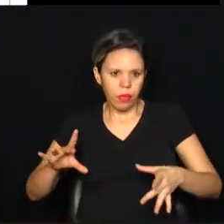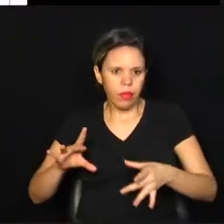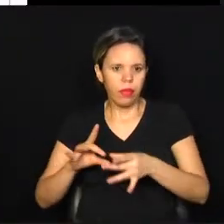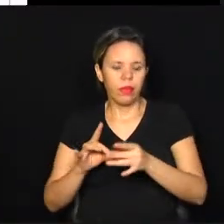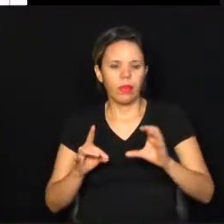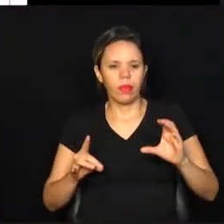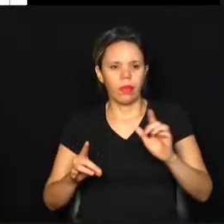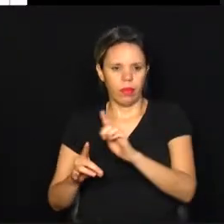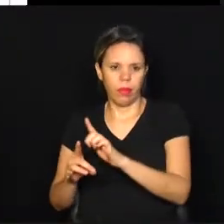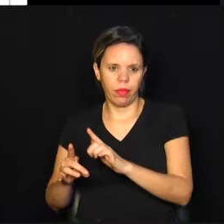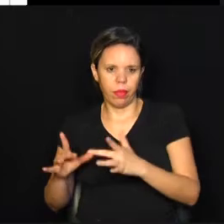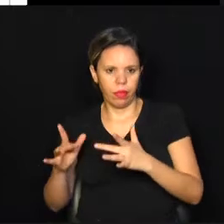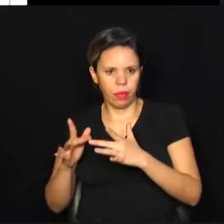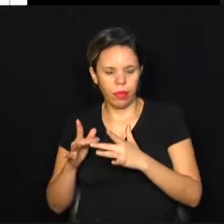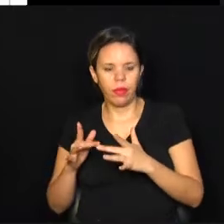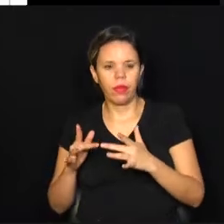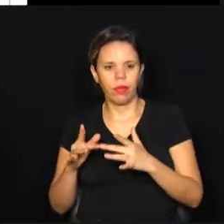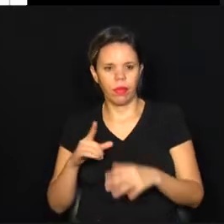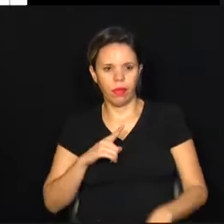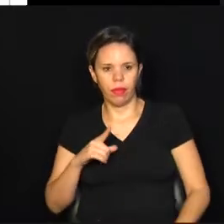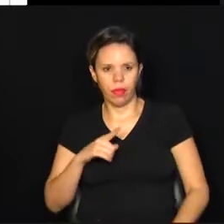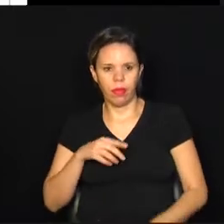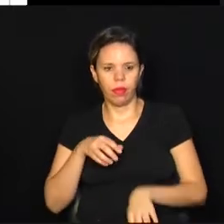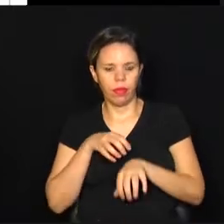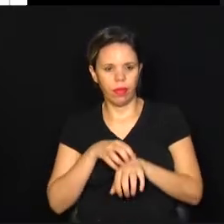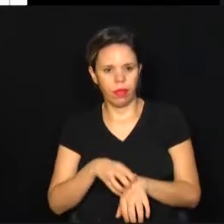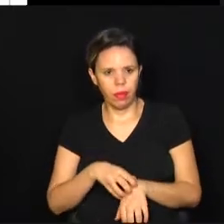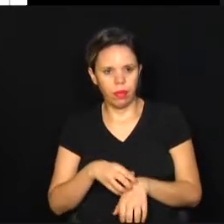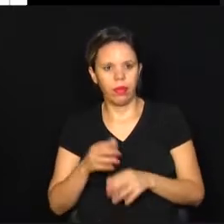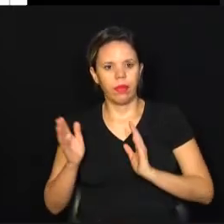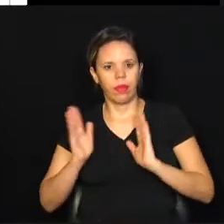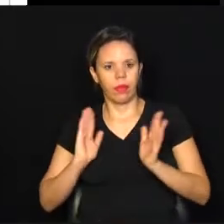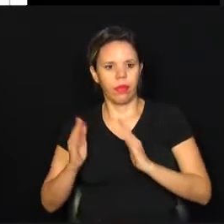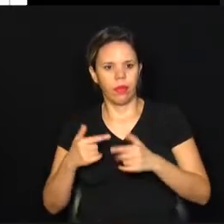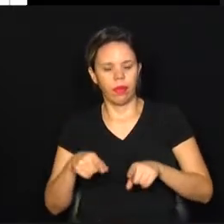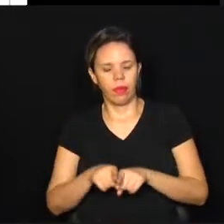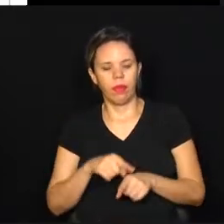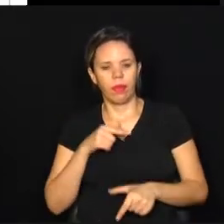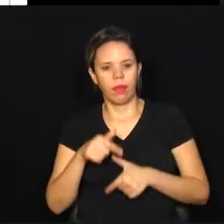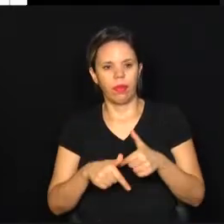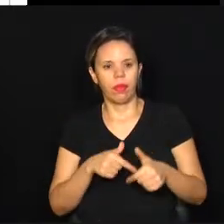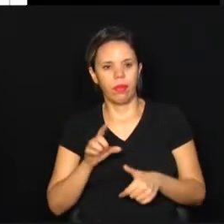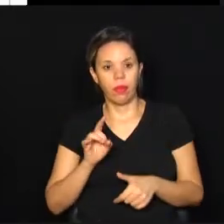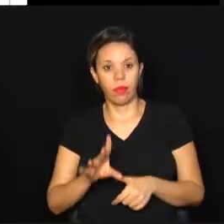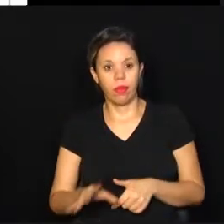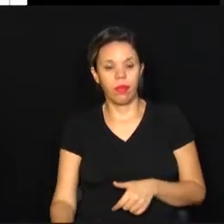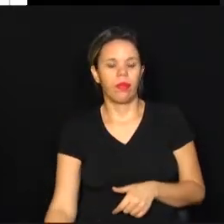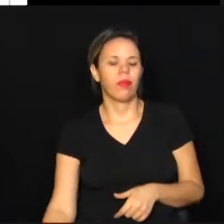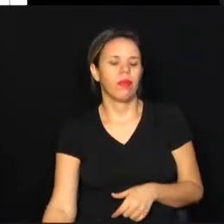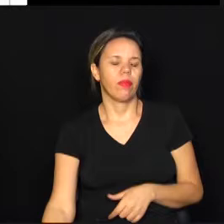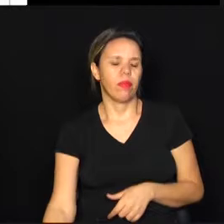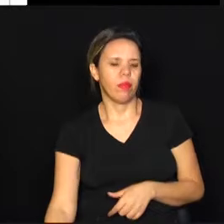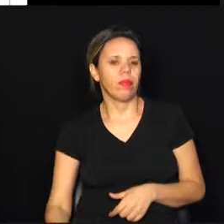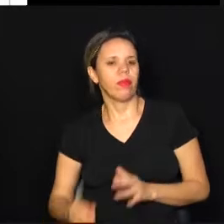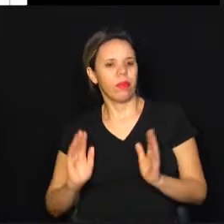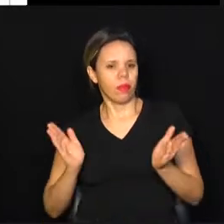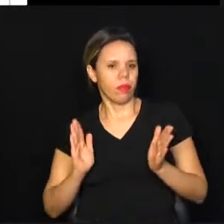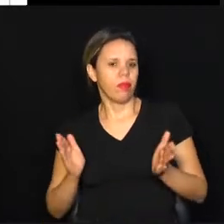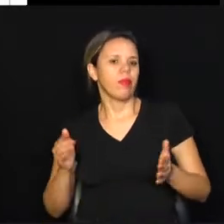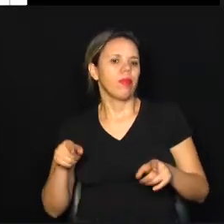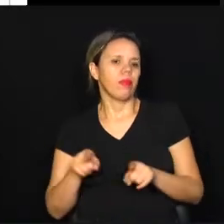Campo Grande, né? Porque a gente tem transporte de carga, e quando a gente tem apenas o transporte de carga, ele reforça a